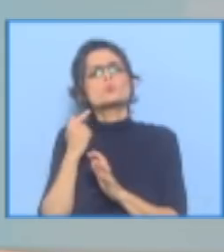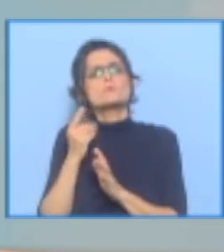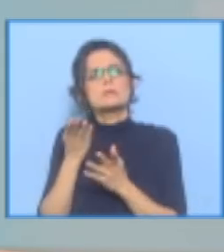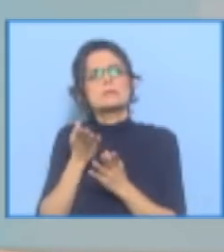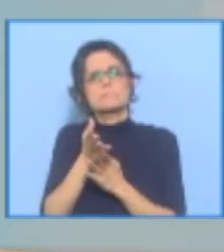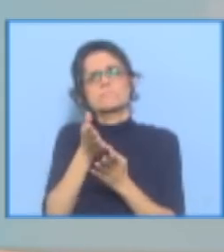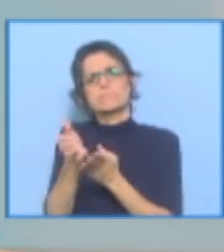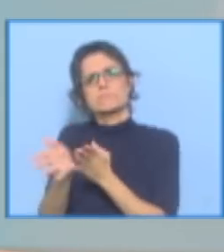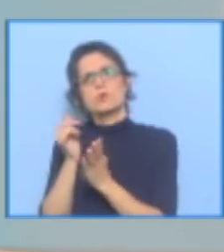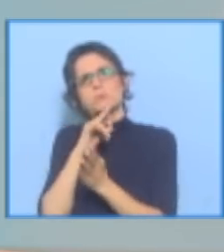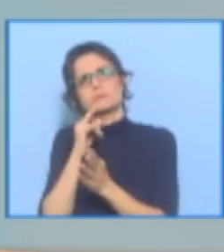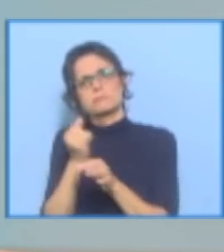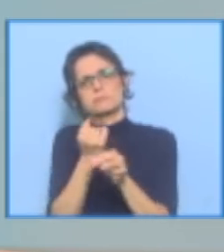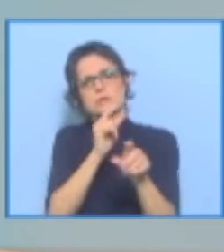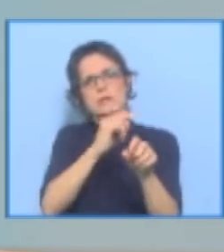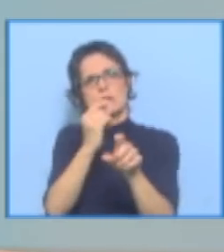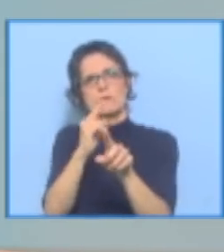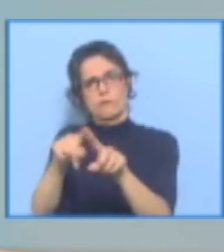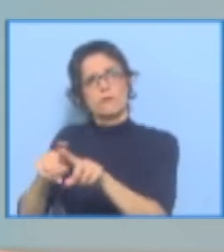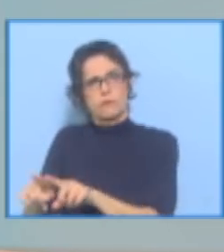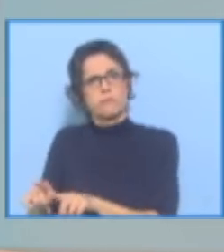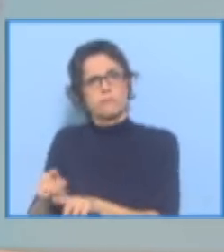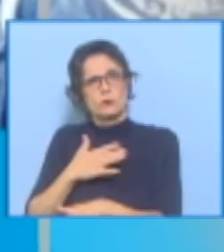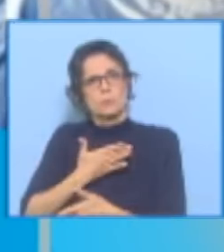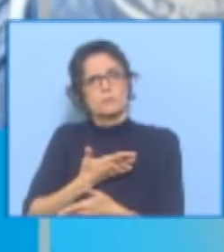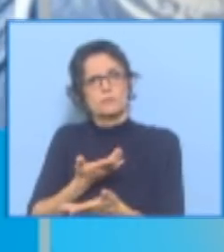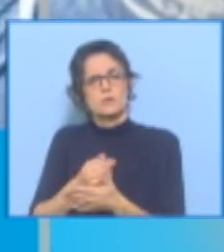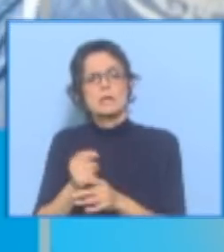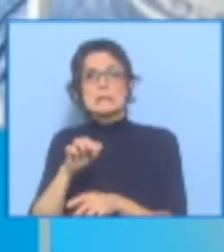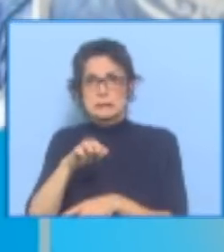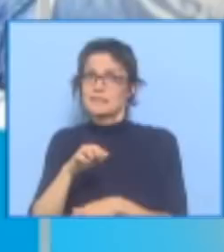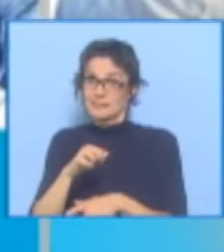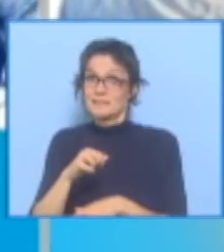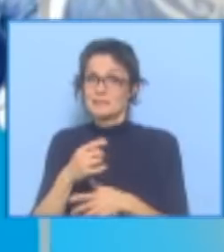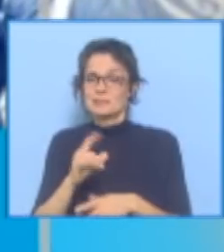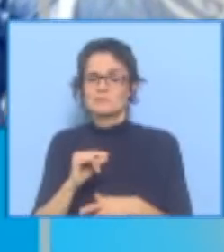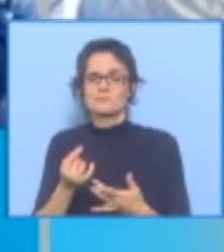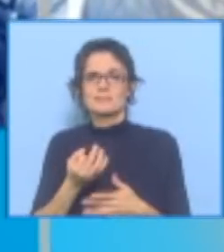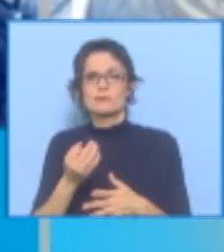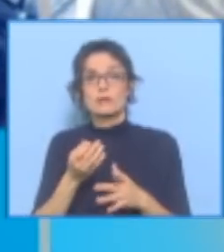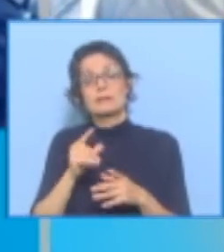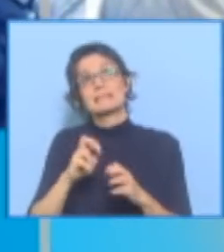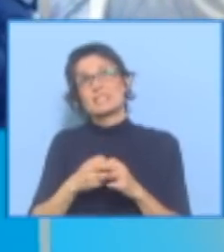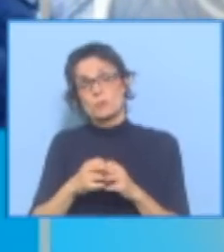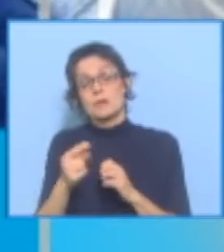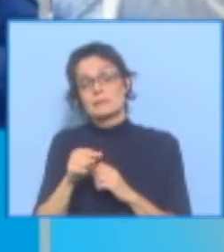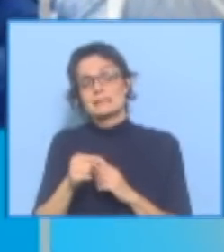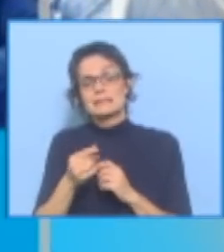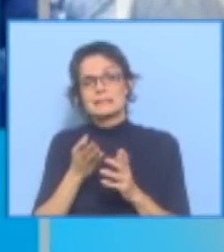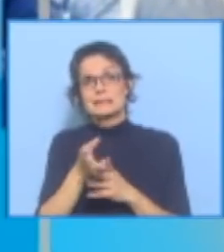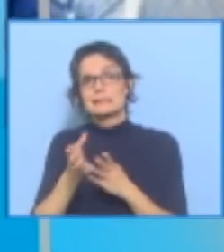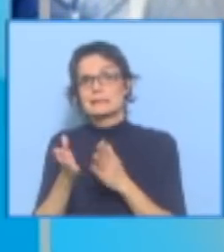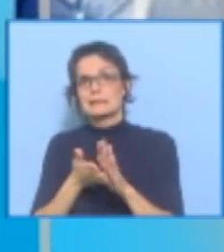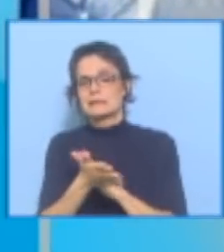profissionais atrativas para levar até ao fim? Esse é um dos grandes problemas, as saídas profissionais, porque normalmente o curso de Teologia